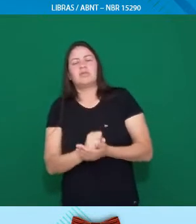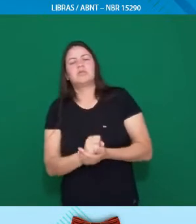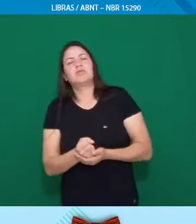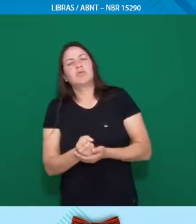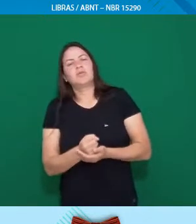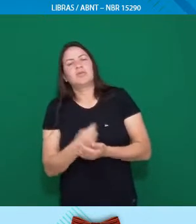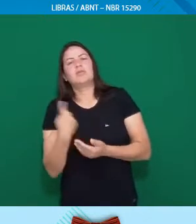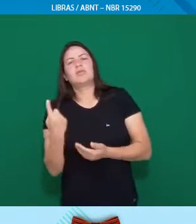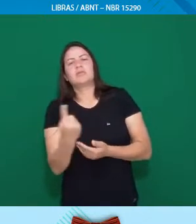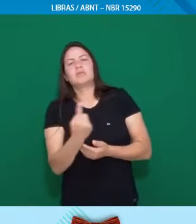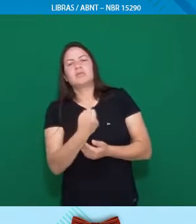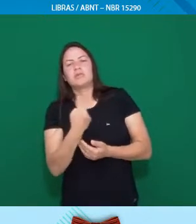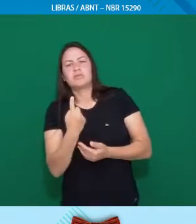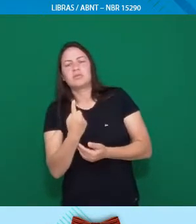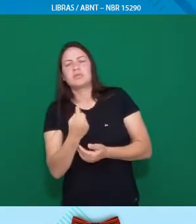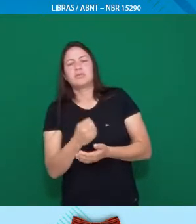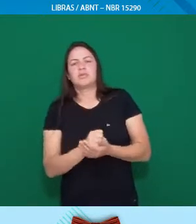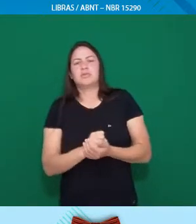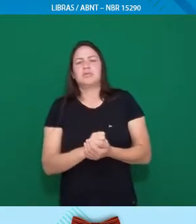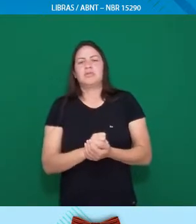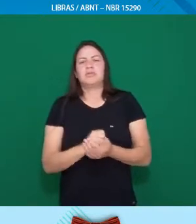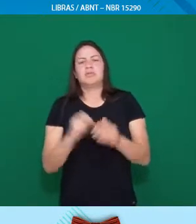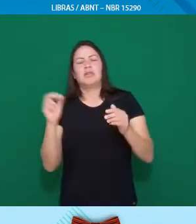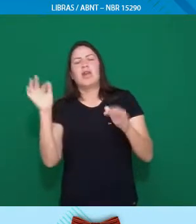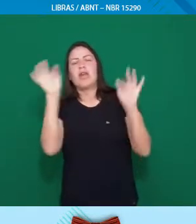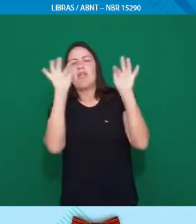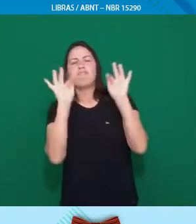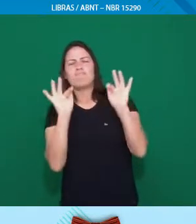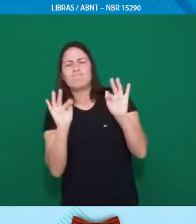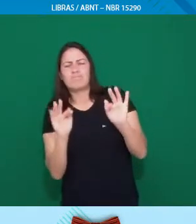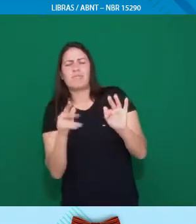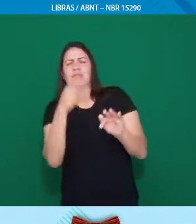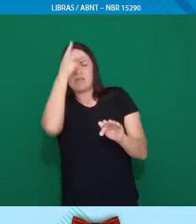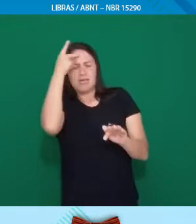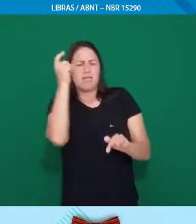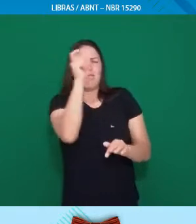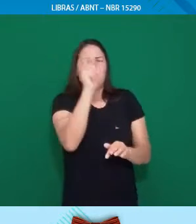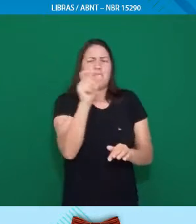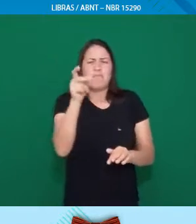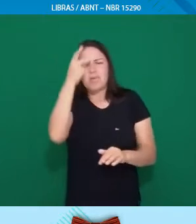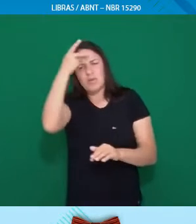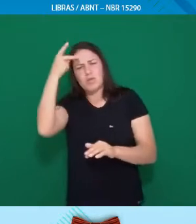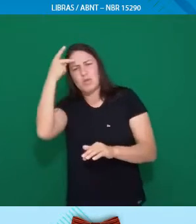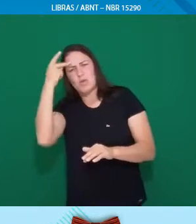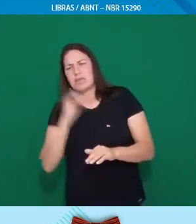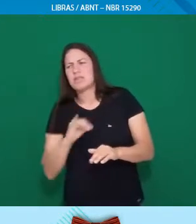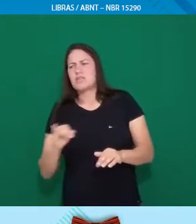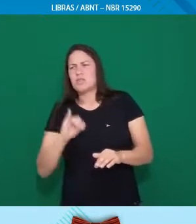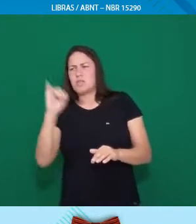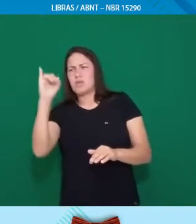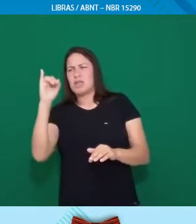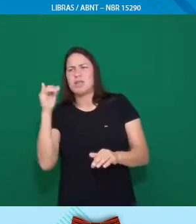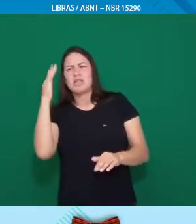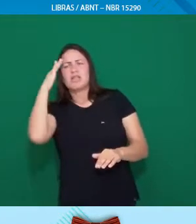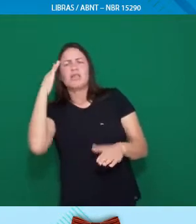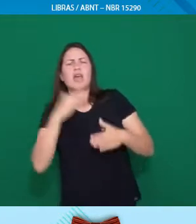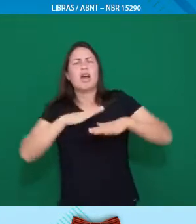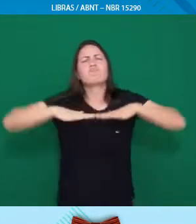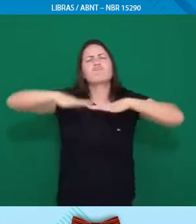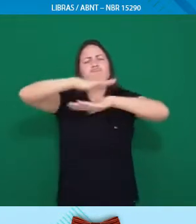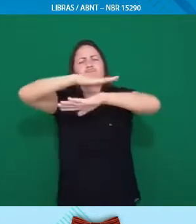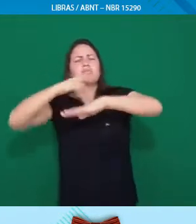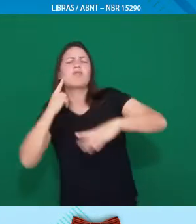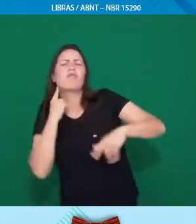você contribui com a comunidade na Provence então é fundamental que a gente tem a pessoas perdoo ruim é que são